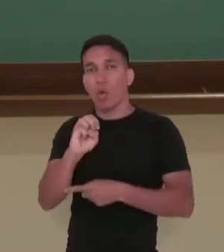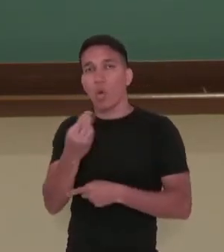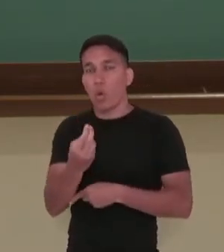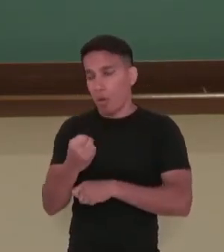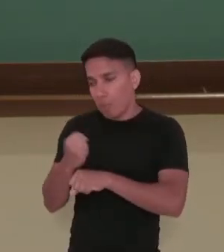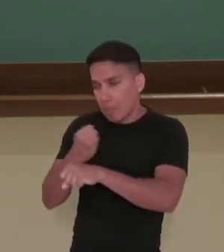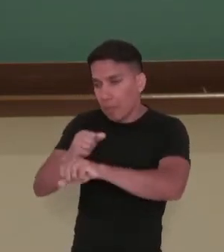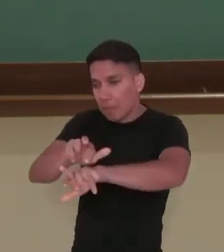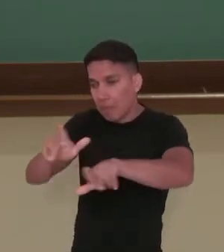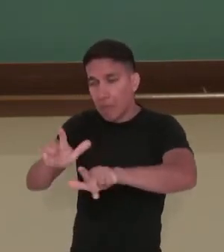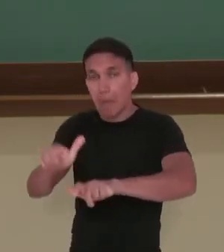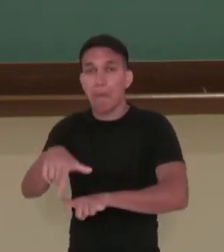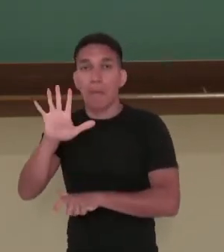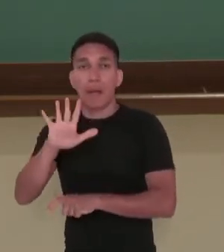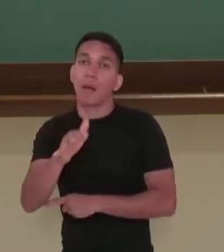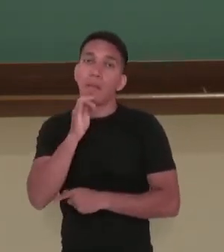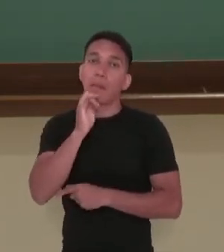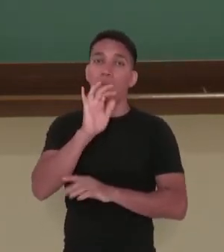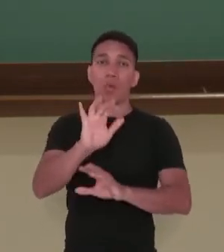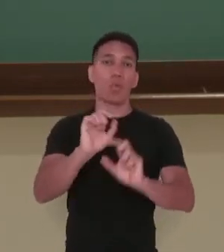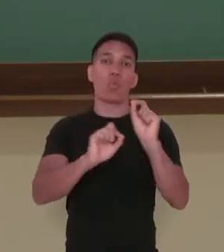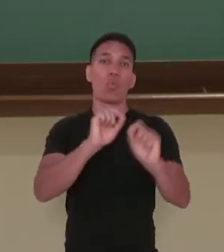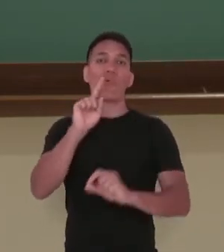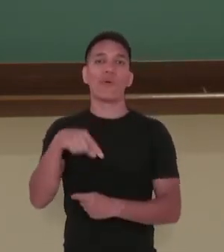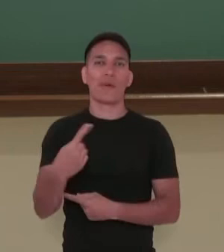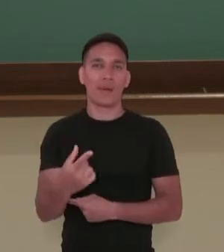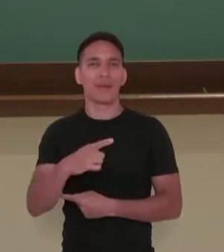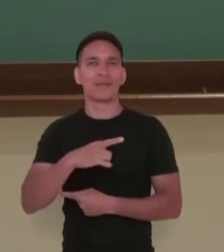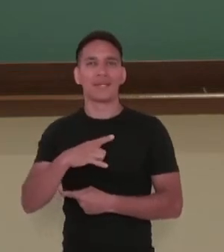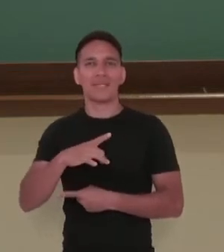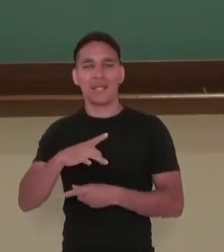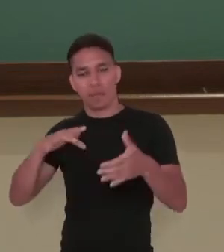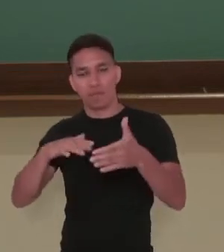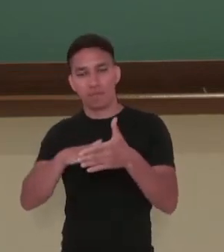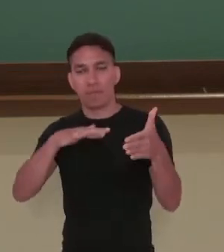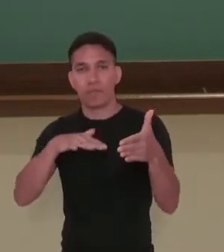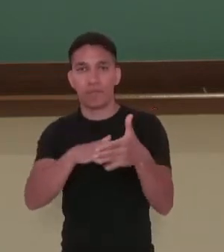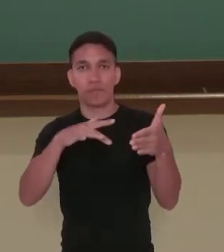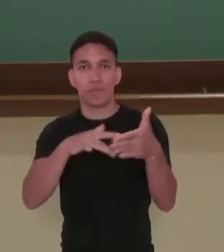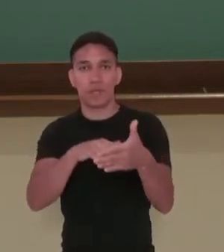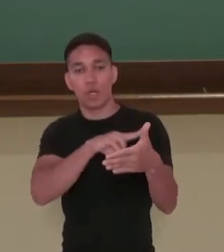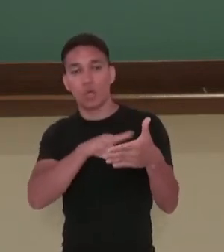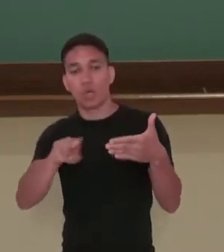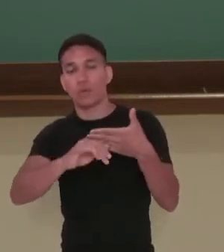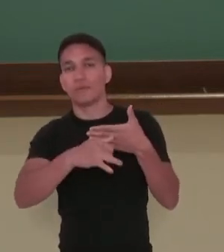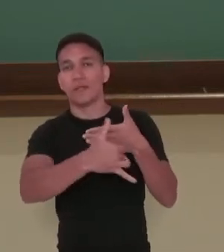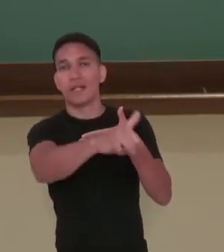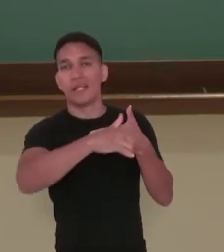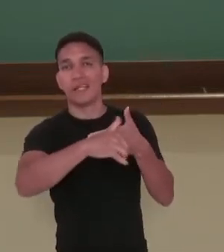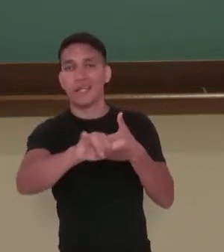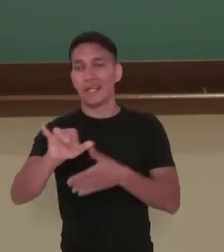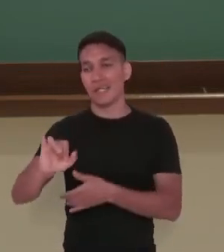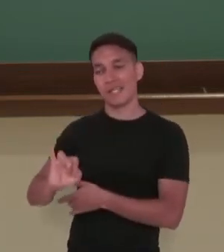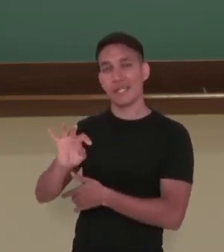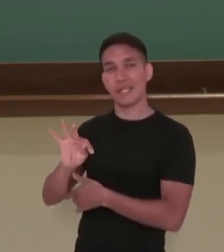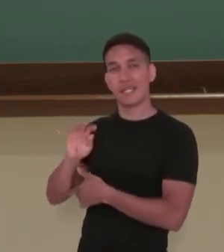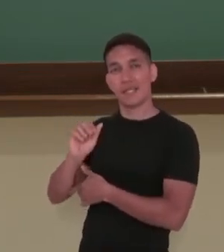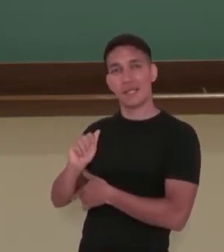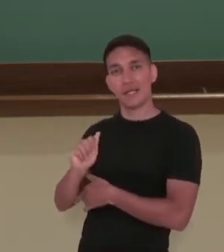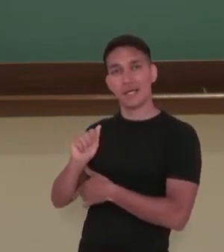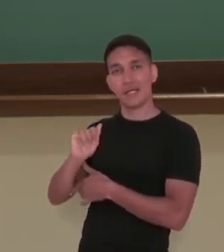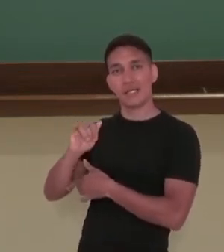maior, como, por exemplo, a usina hidrelétrica de Itaipu, né? Não era daquele jeito, foi feito um